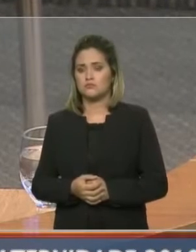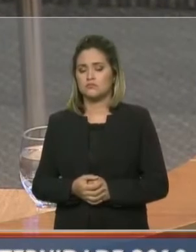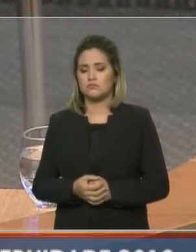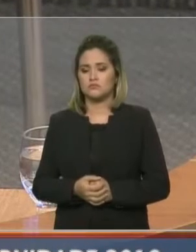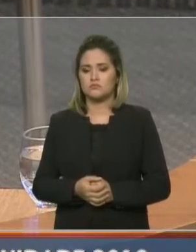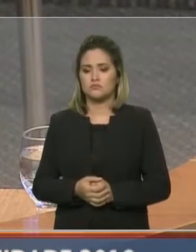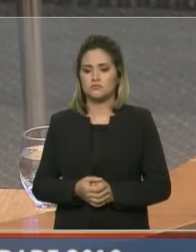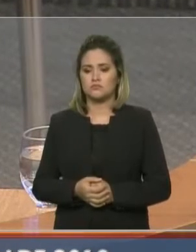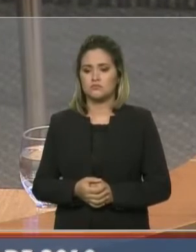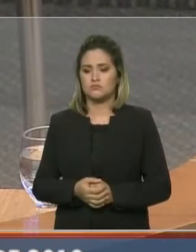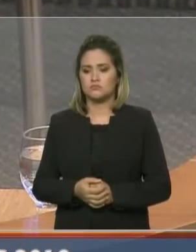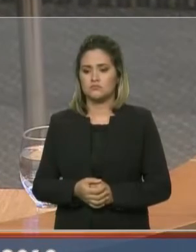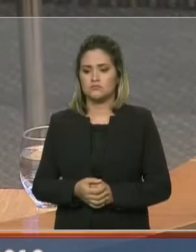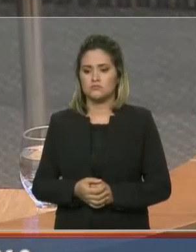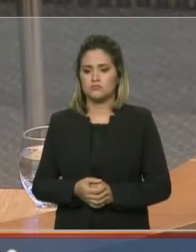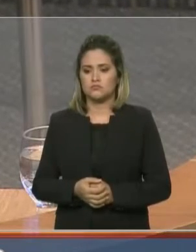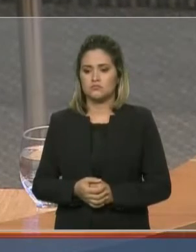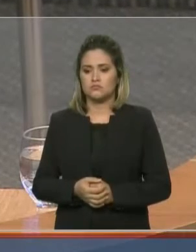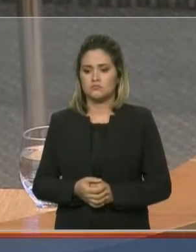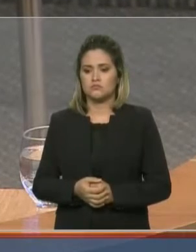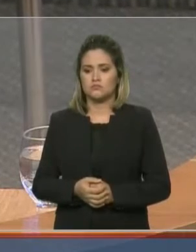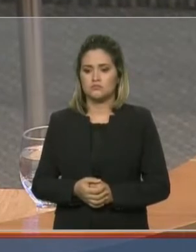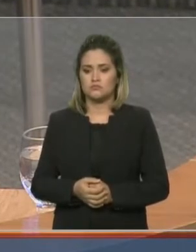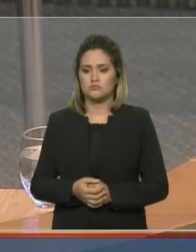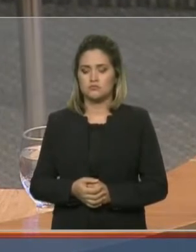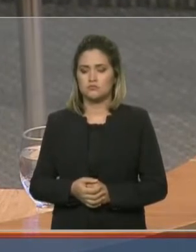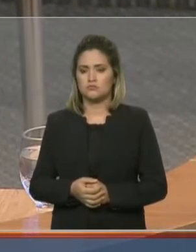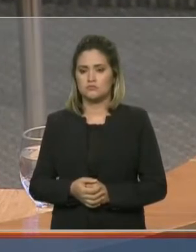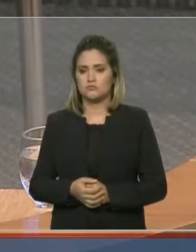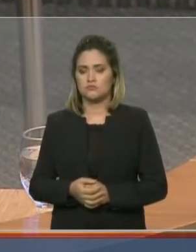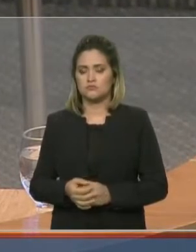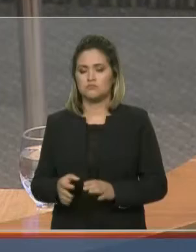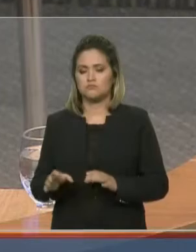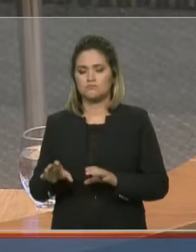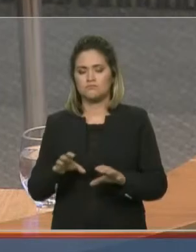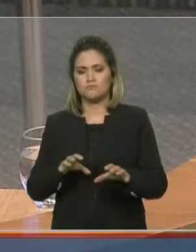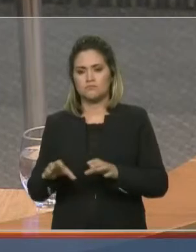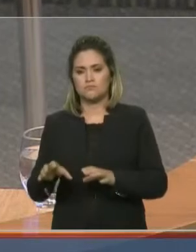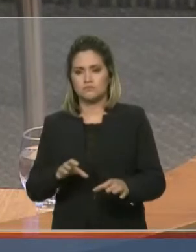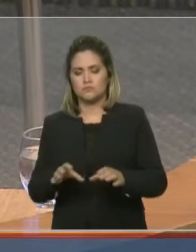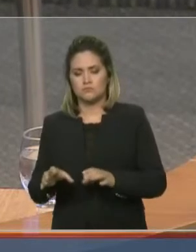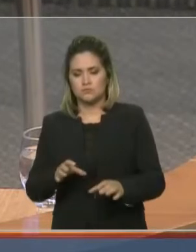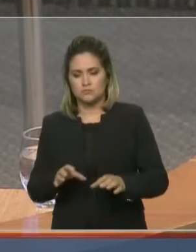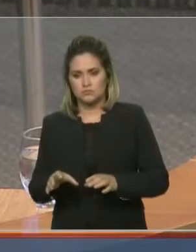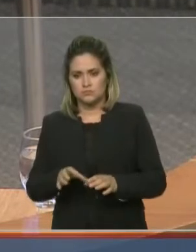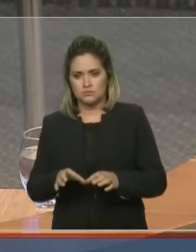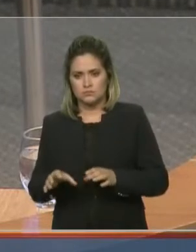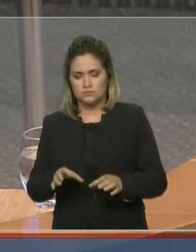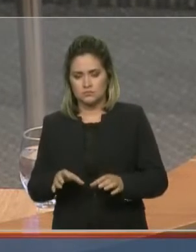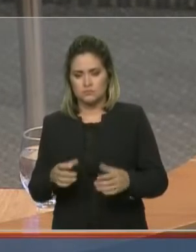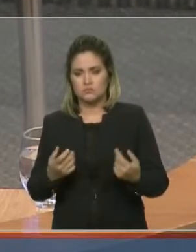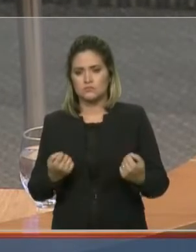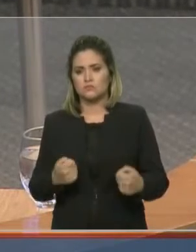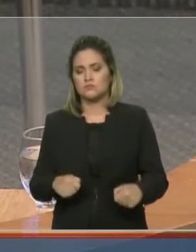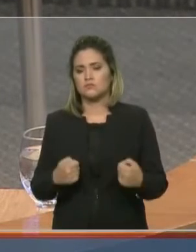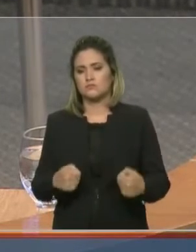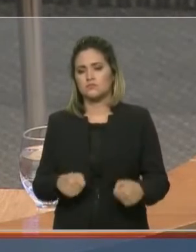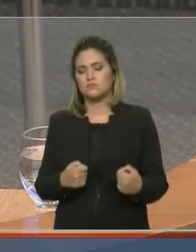Uma ação, a primeira linha, aquela voltada para a participação, ou seja, é necessário